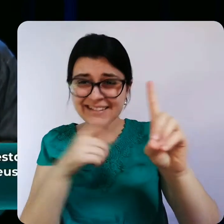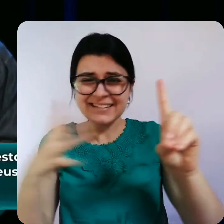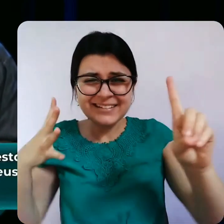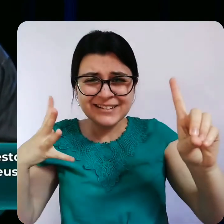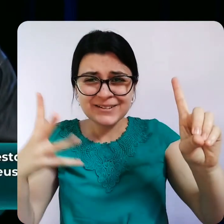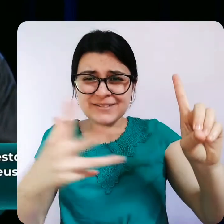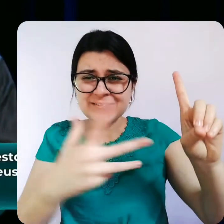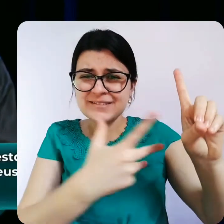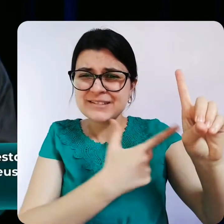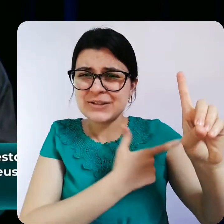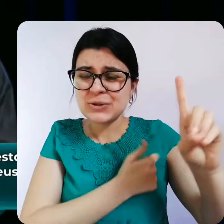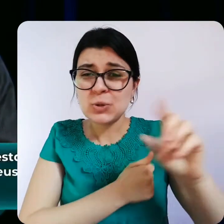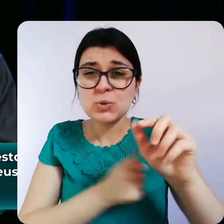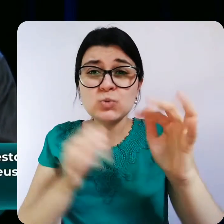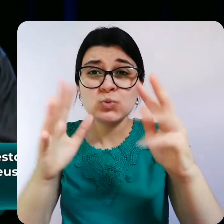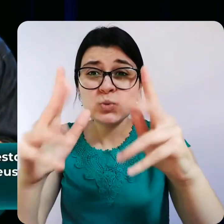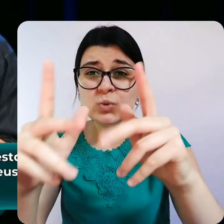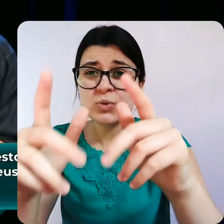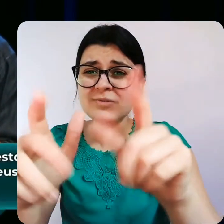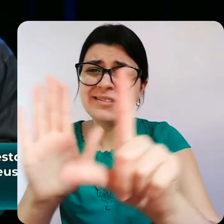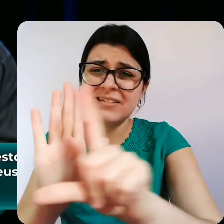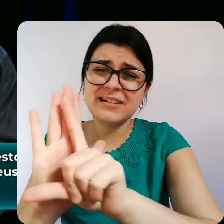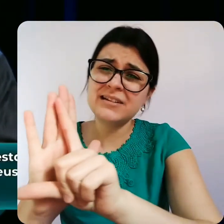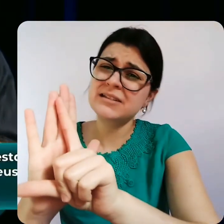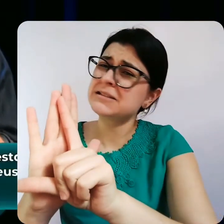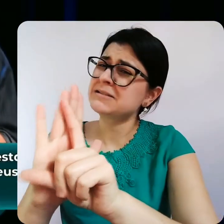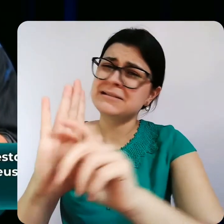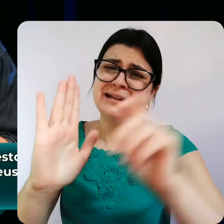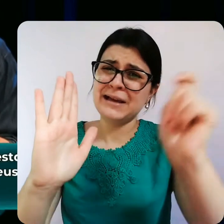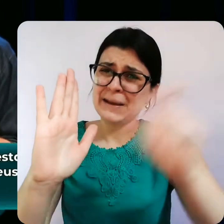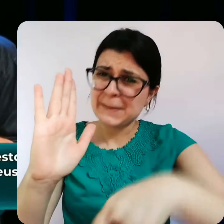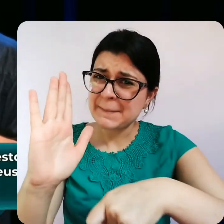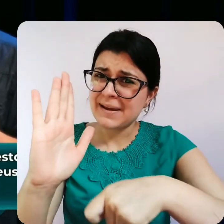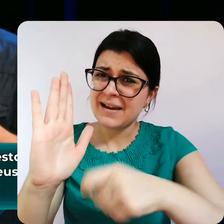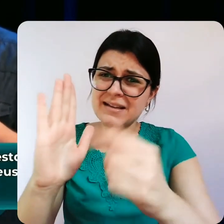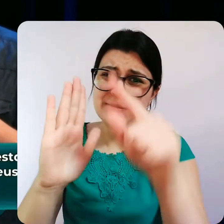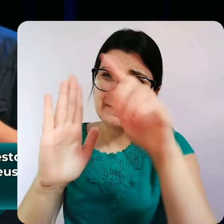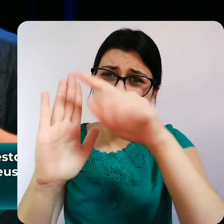a fim de nos adotar como seus filhos.